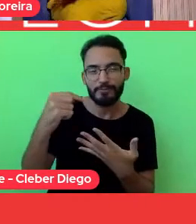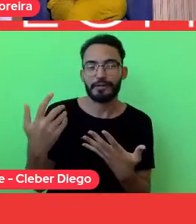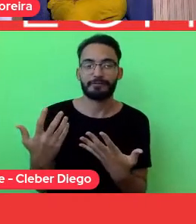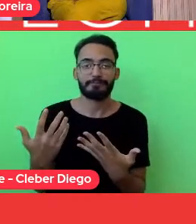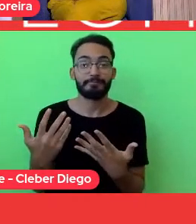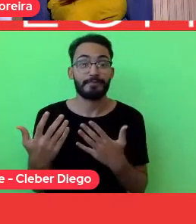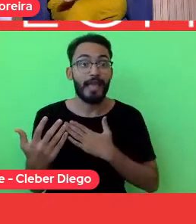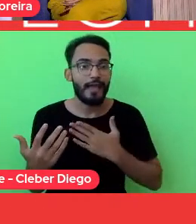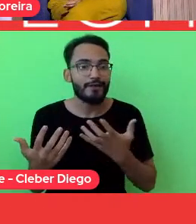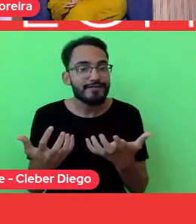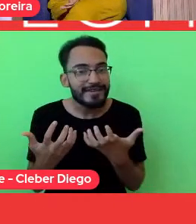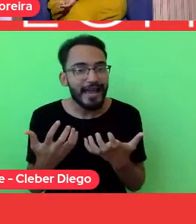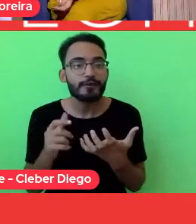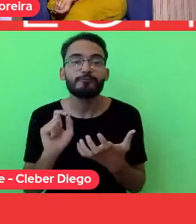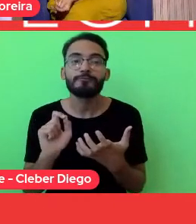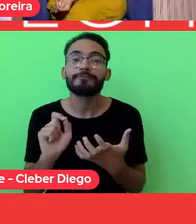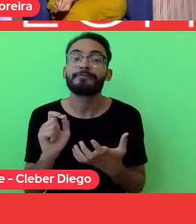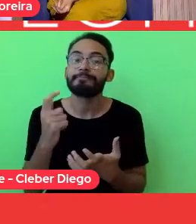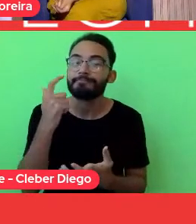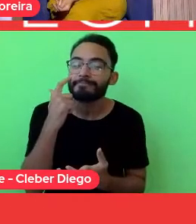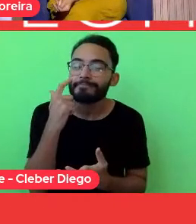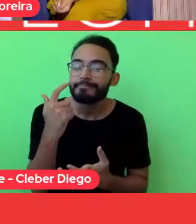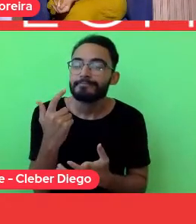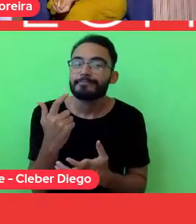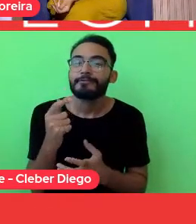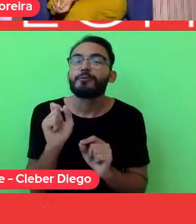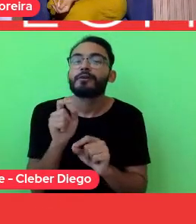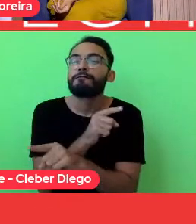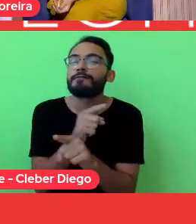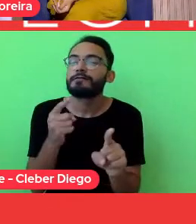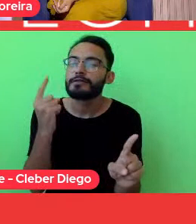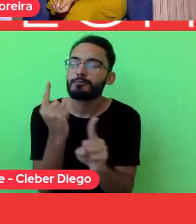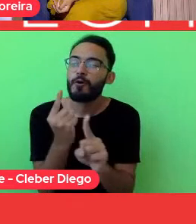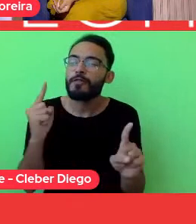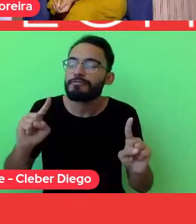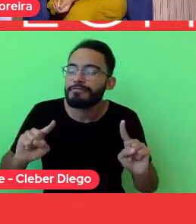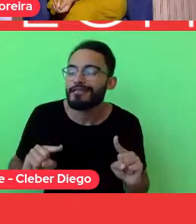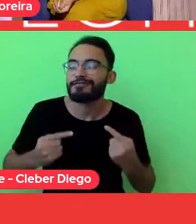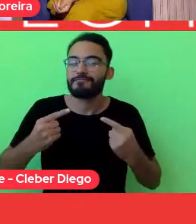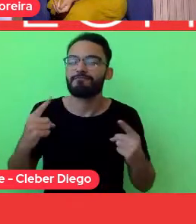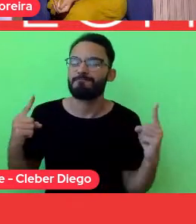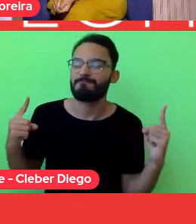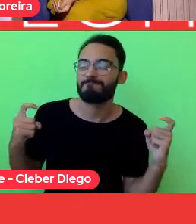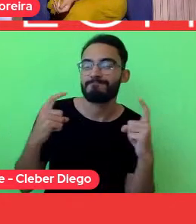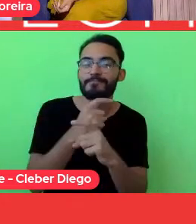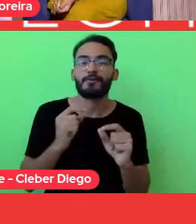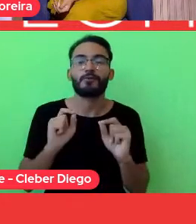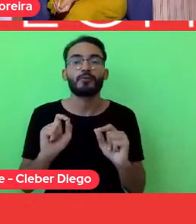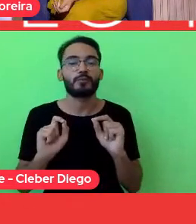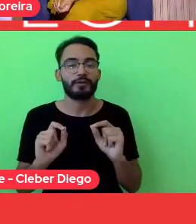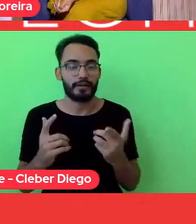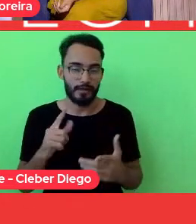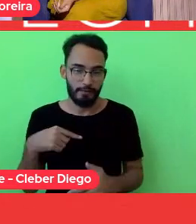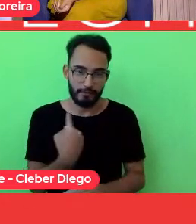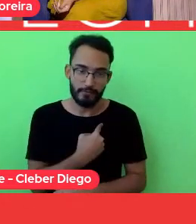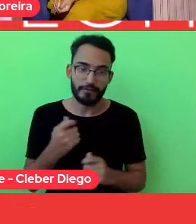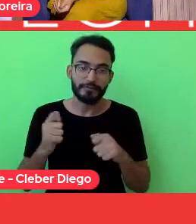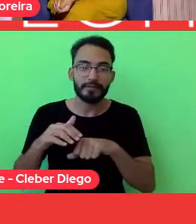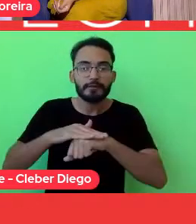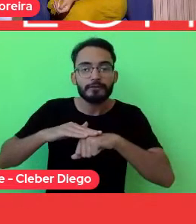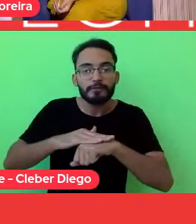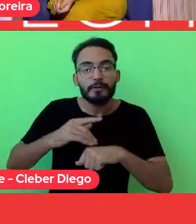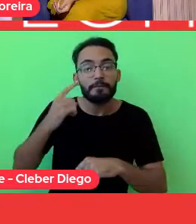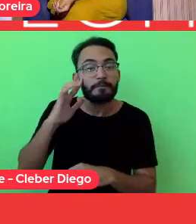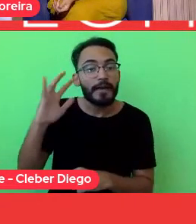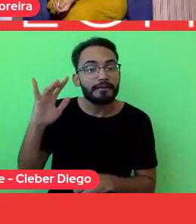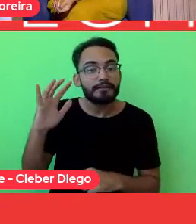Eu quero arrancar o band-aid. O que, que vocês encontram de desafios, né? E aí a gente pode falar, pensar no